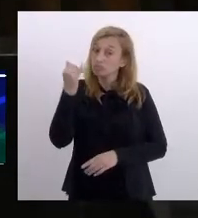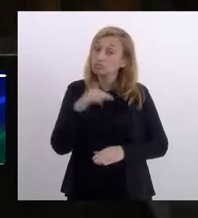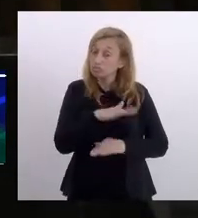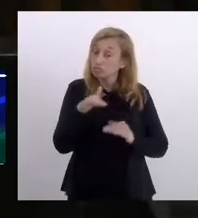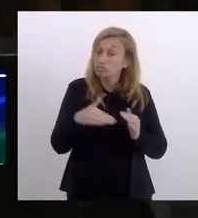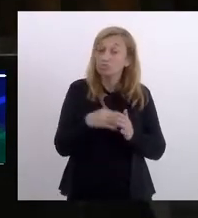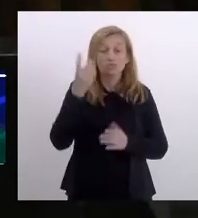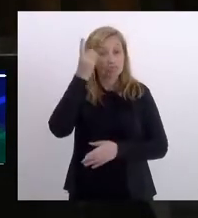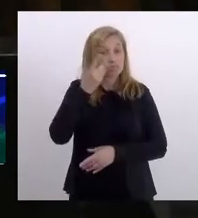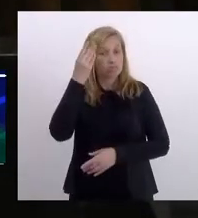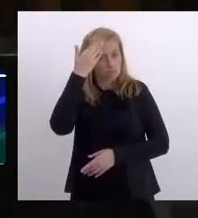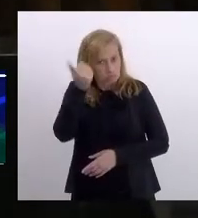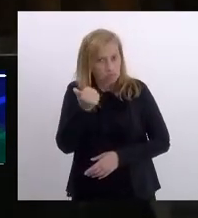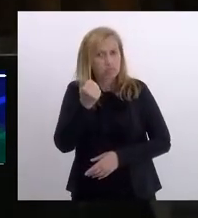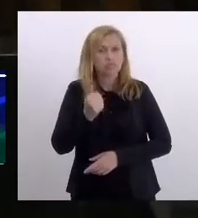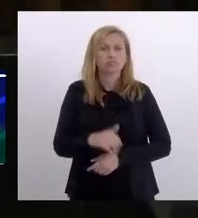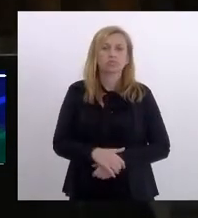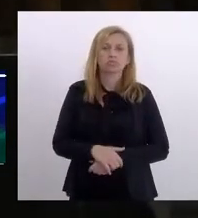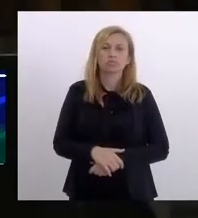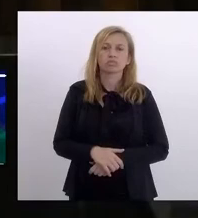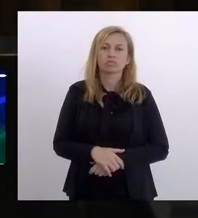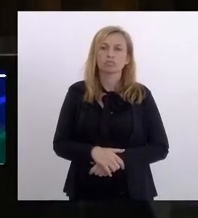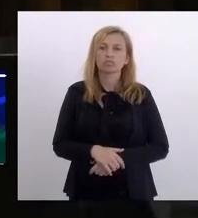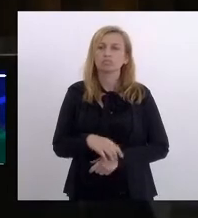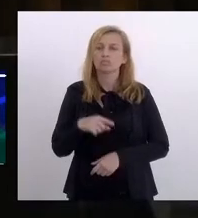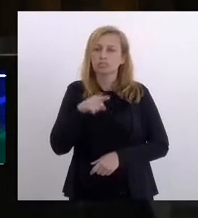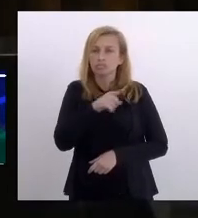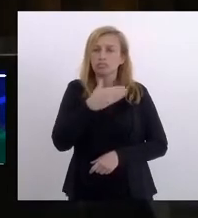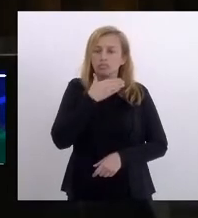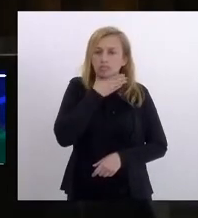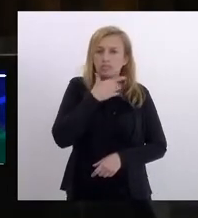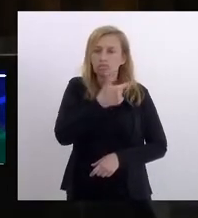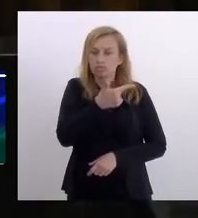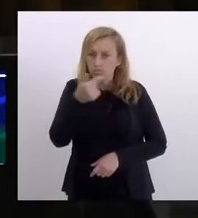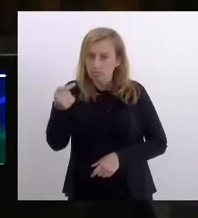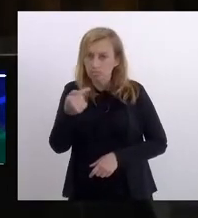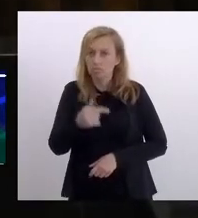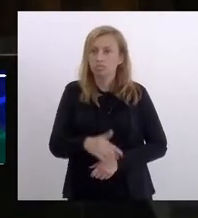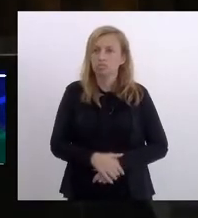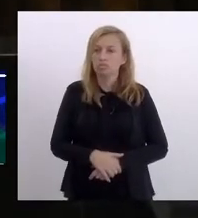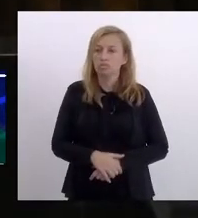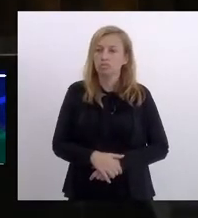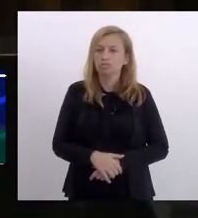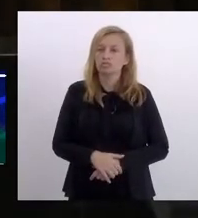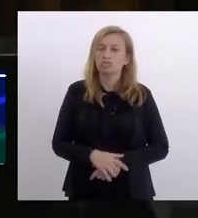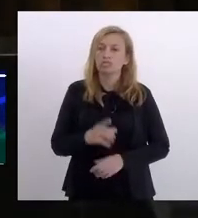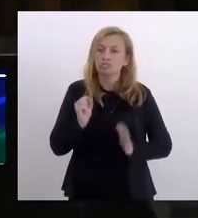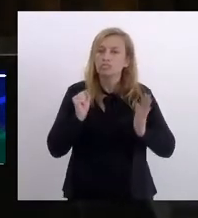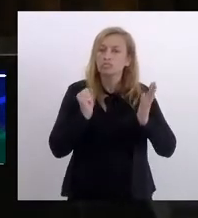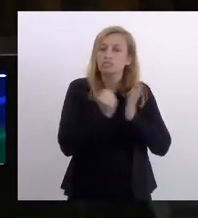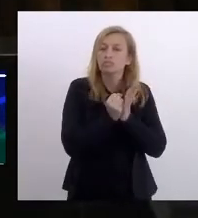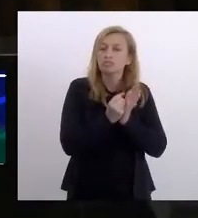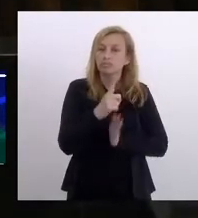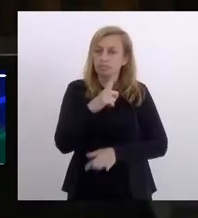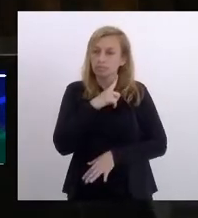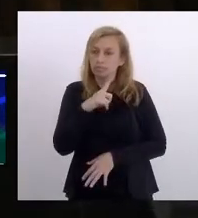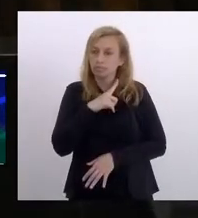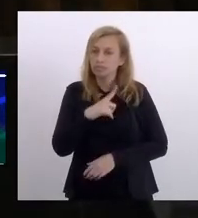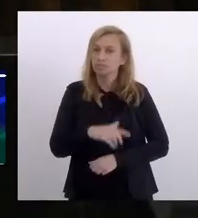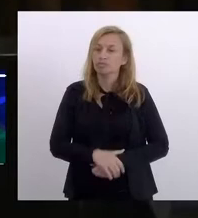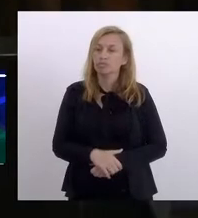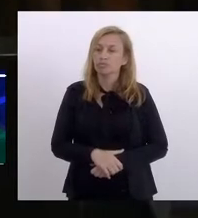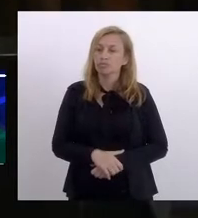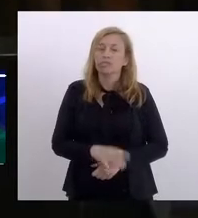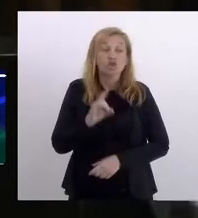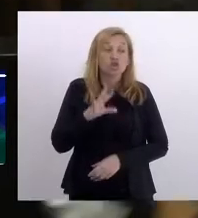todos os deputados saibam que aquela crise de 2017 só teve o impacto que teve,